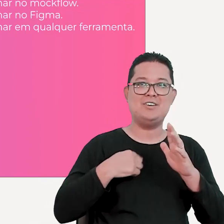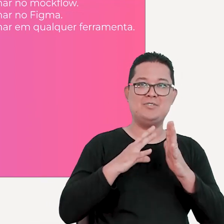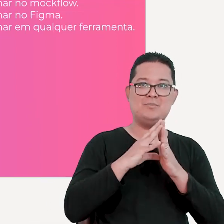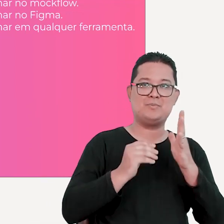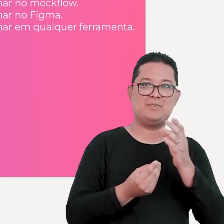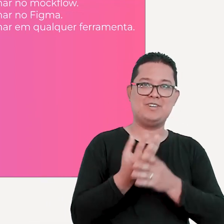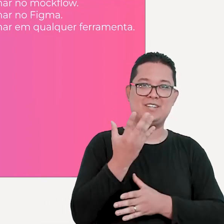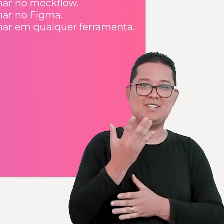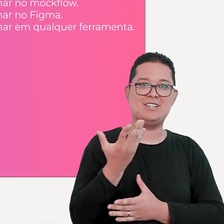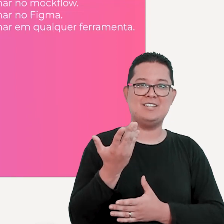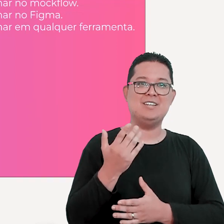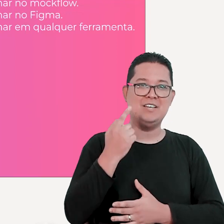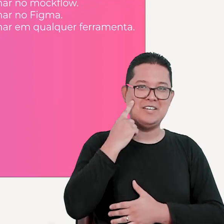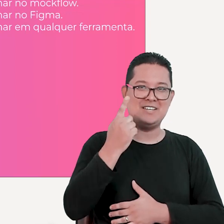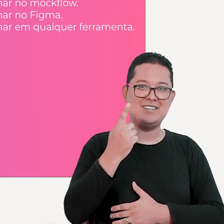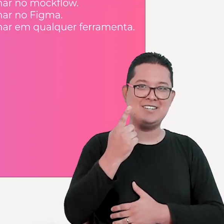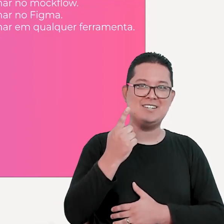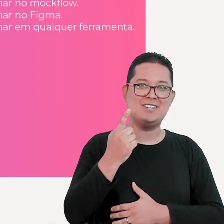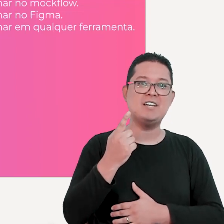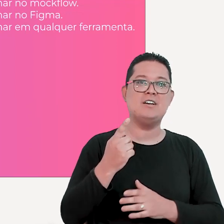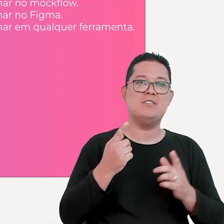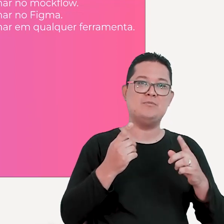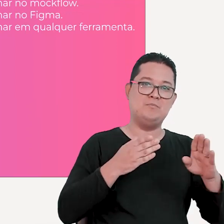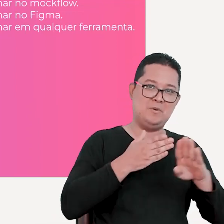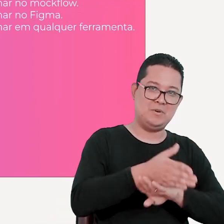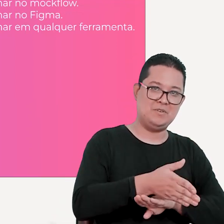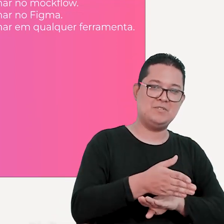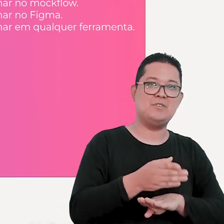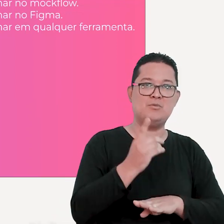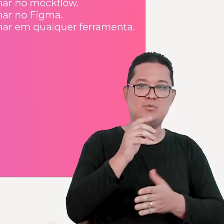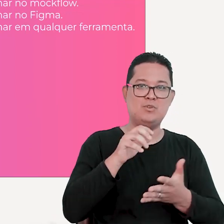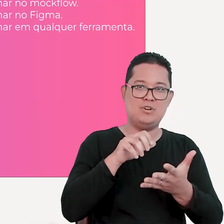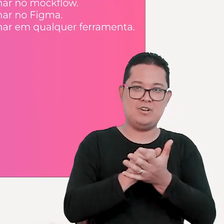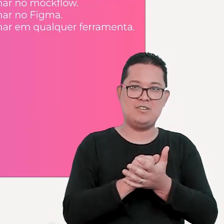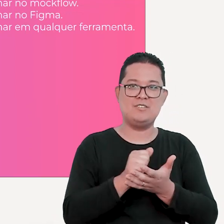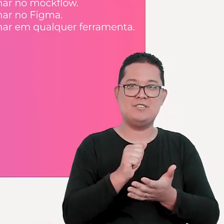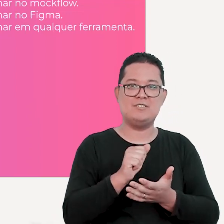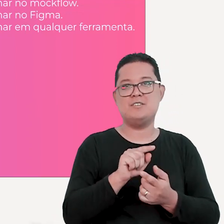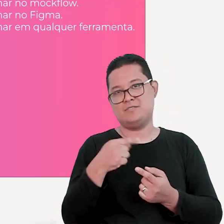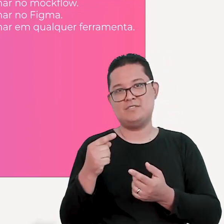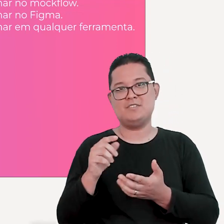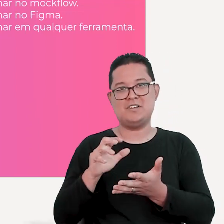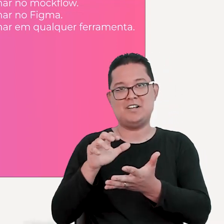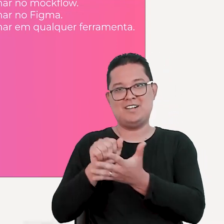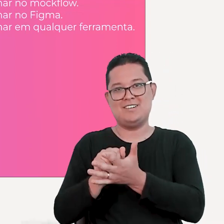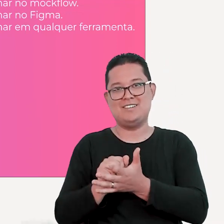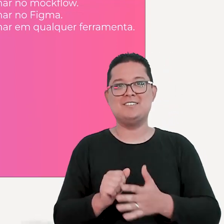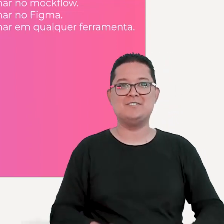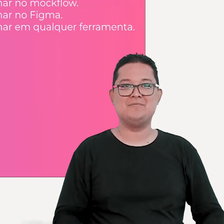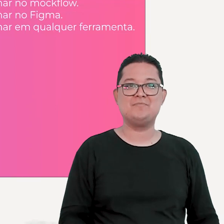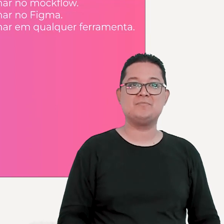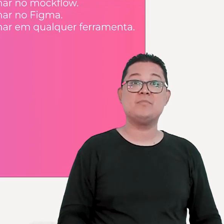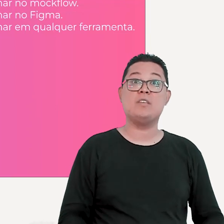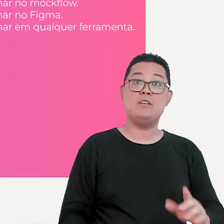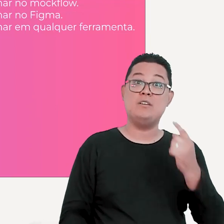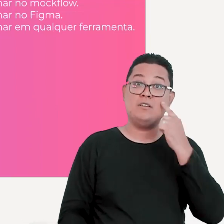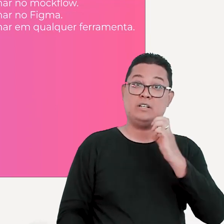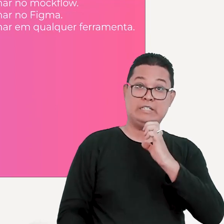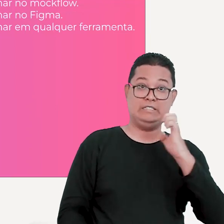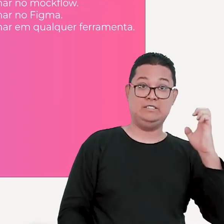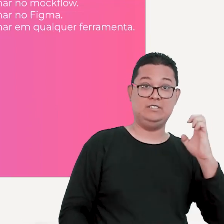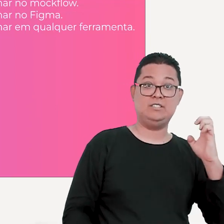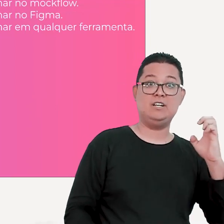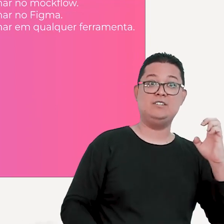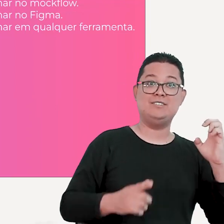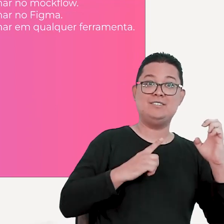baixa fidelidade, uma tela de login, a tela de cadastro e a segunda tela de cadastro. E do lado esquerdo do print, a